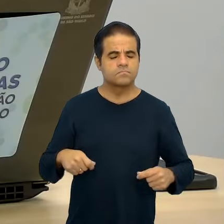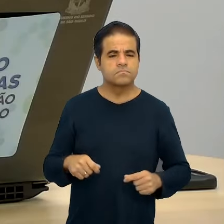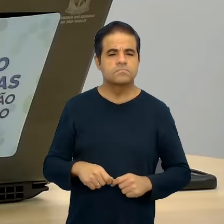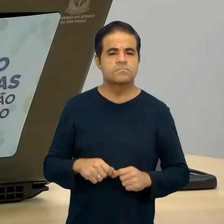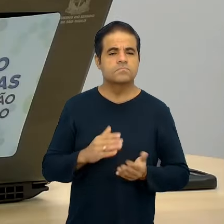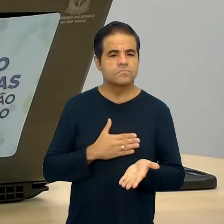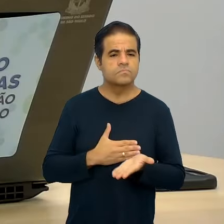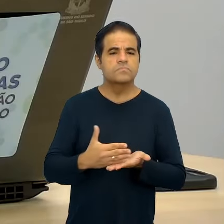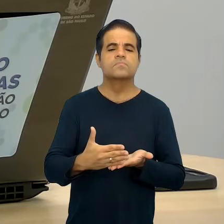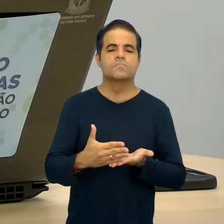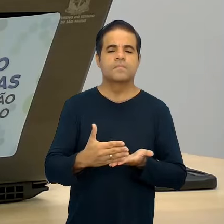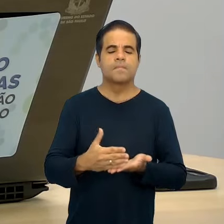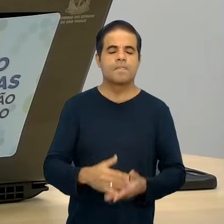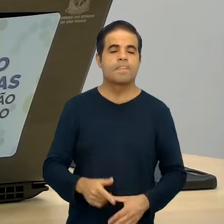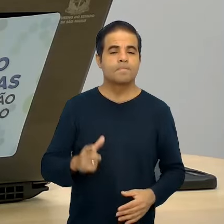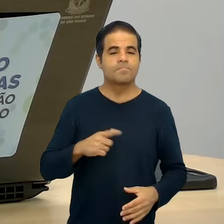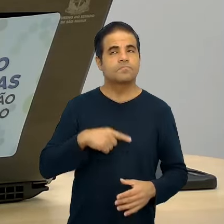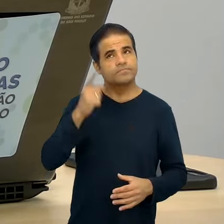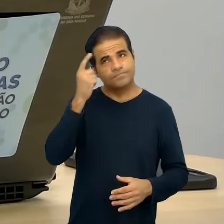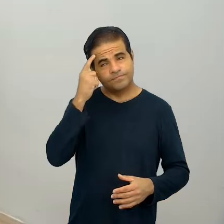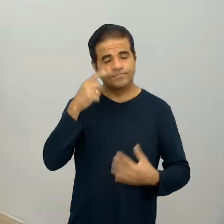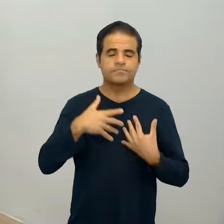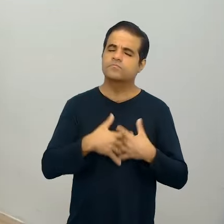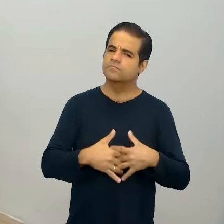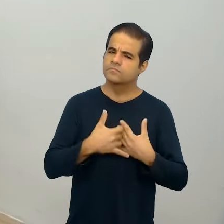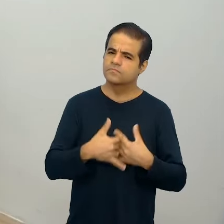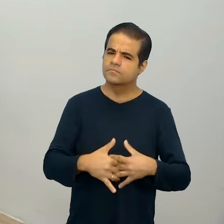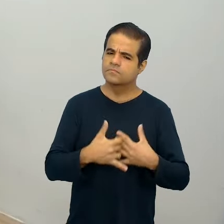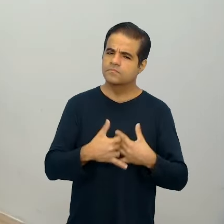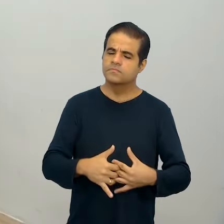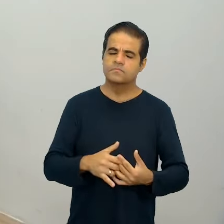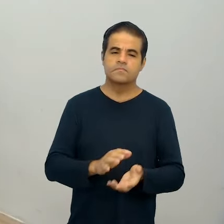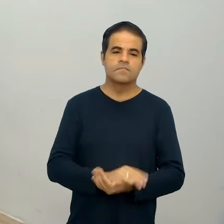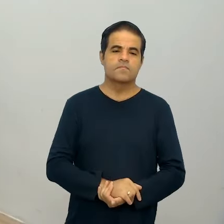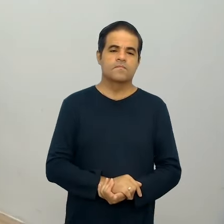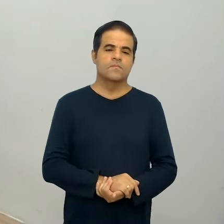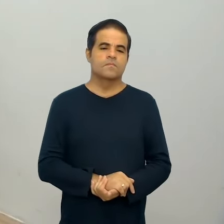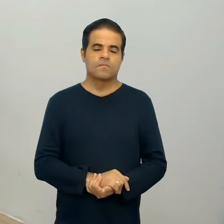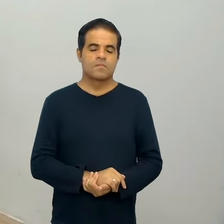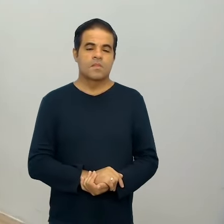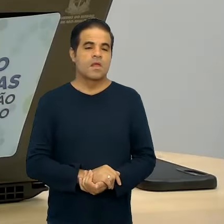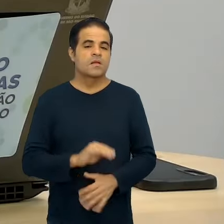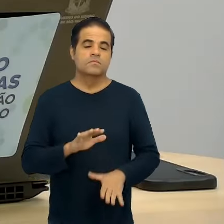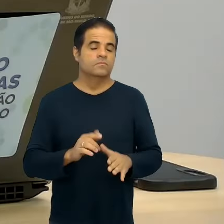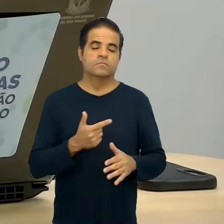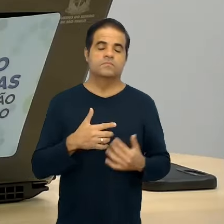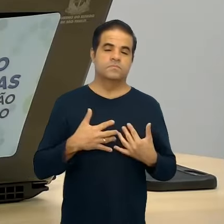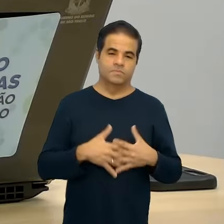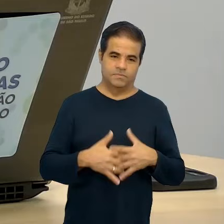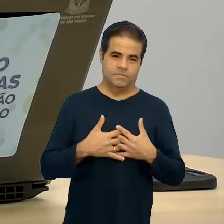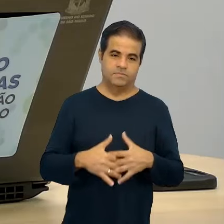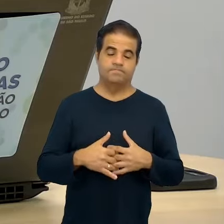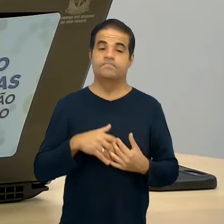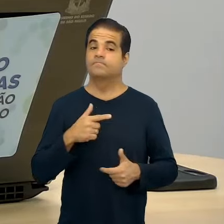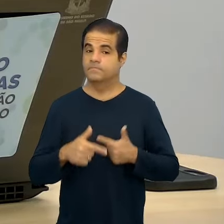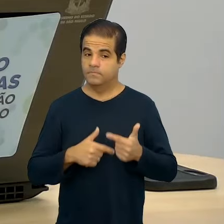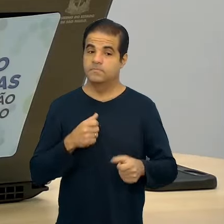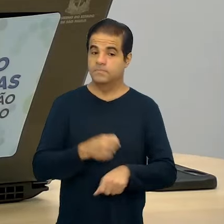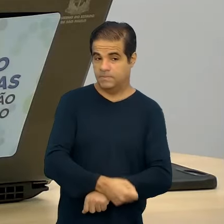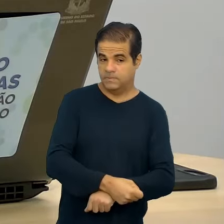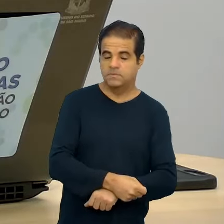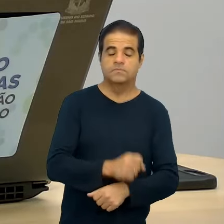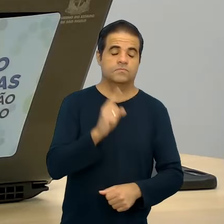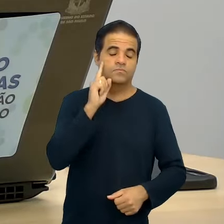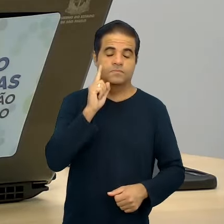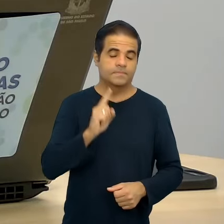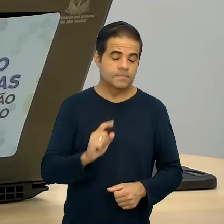dirimir isso. Sim, e tem a consciência também, Sim. né? Que tem alunos, às vezes, que ainda não tem nem a consciência que existe trabalho escravo, por exemplo,